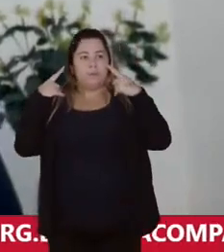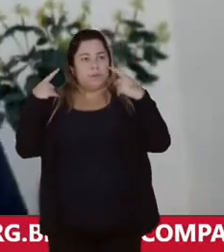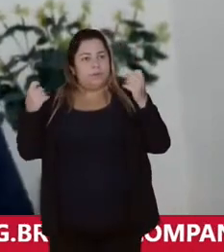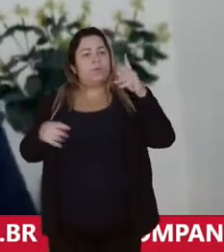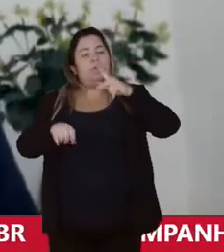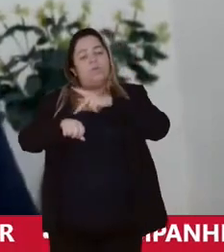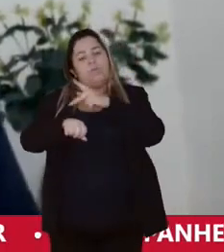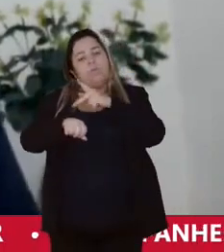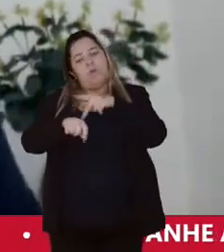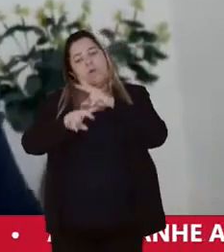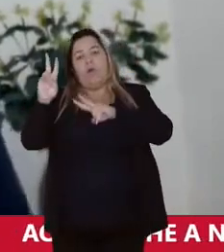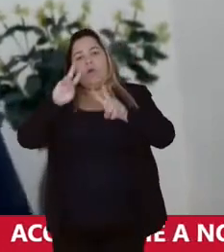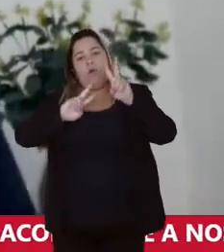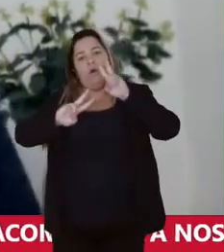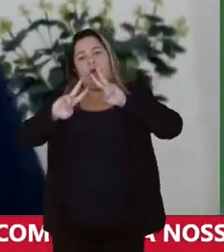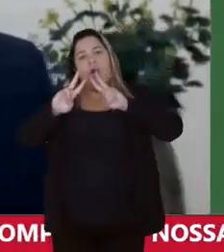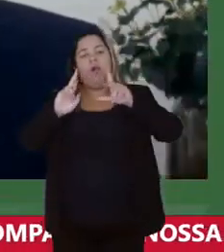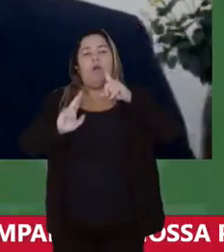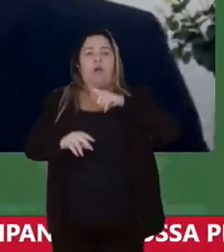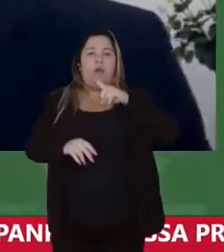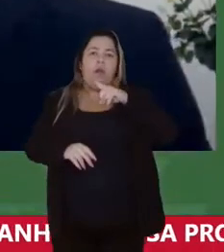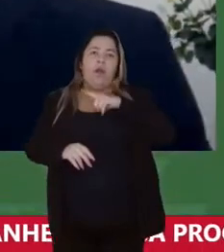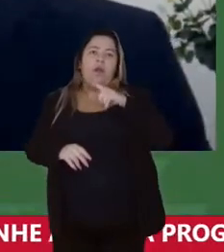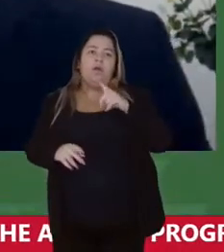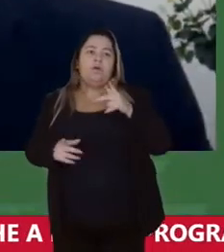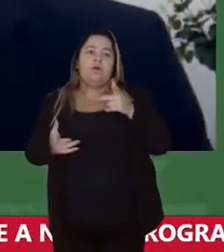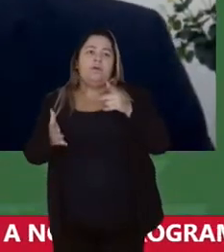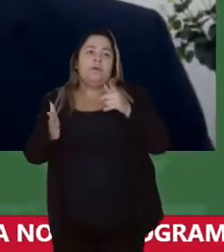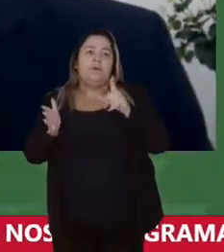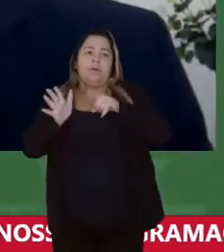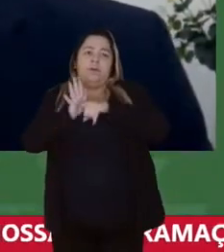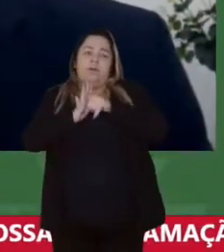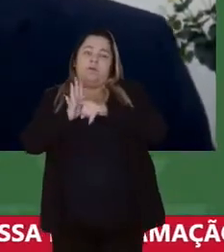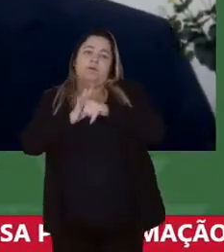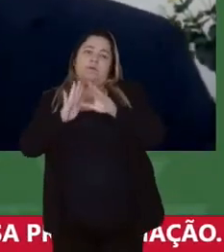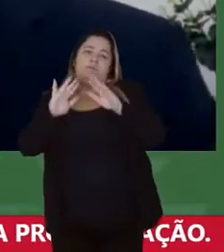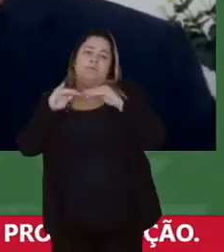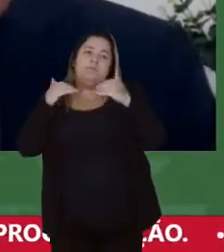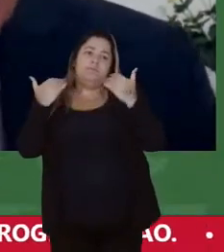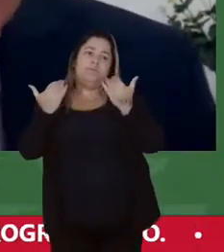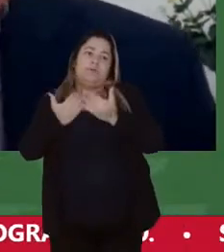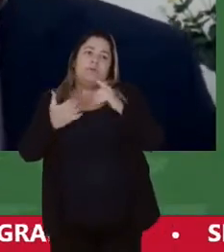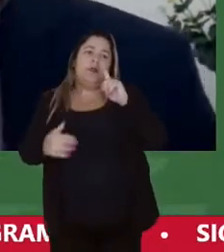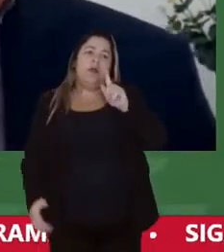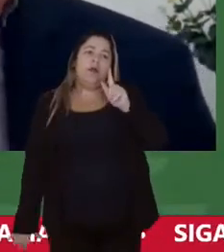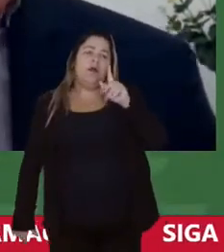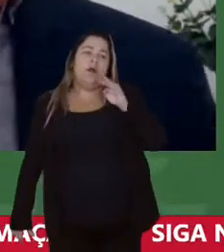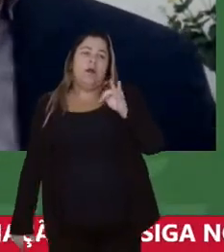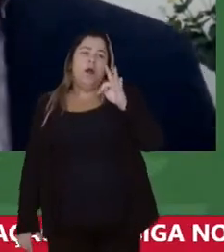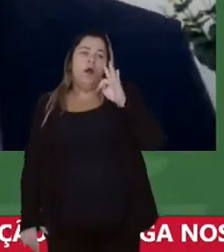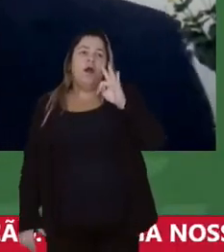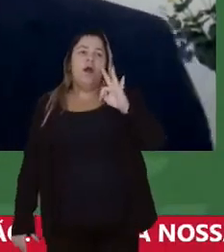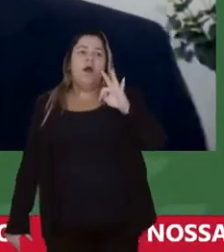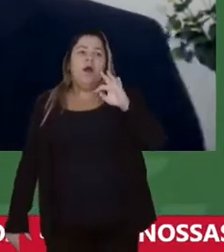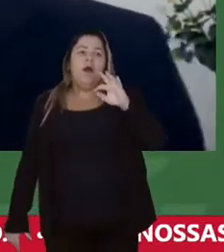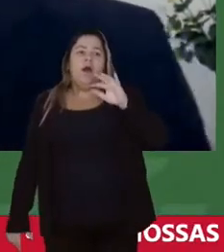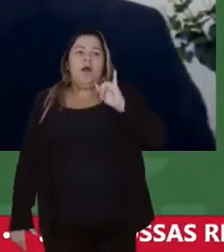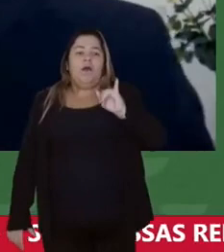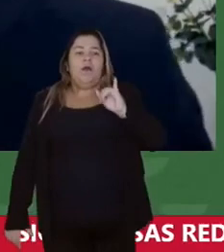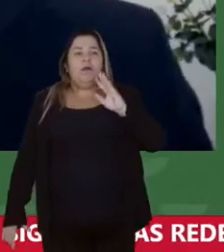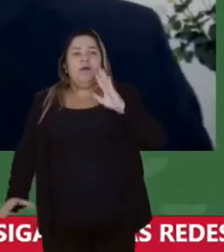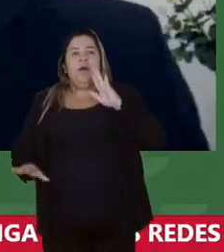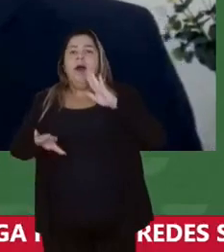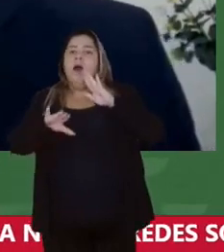não olhar e tiver um plano específico para a questão da comunidade LGBTQI+, como também da questão